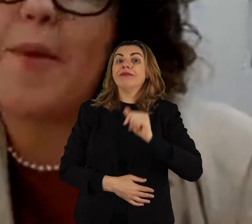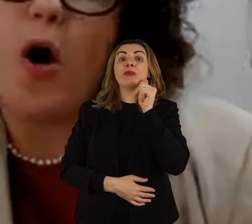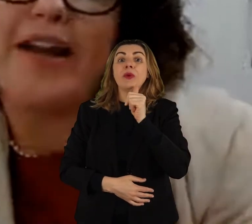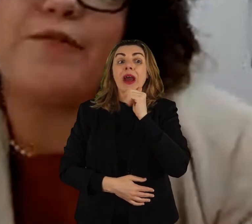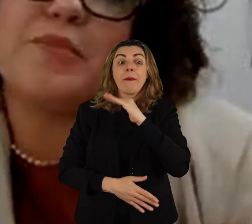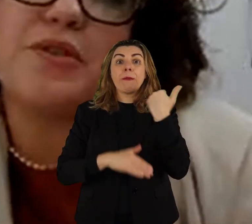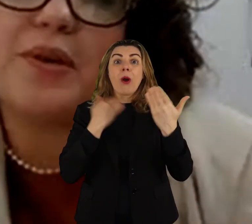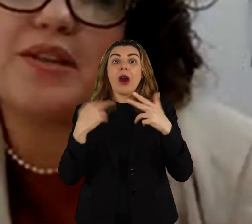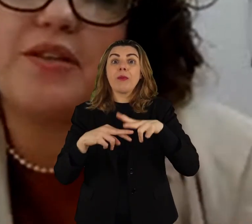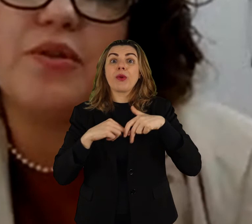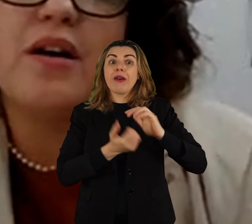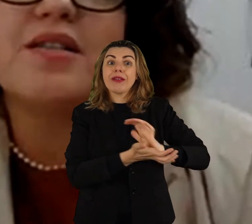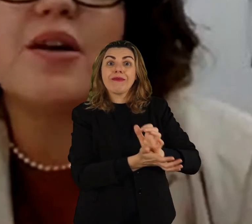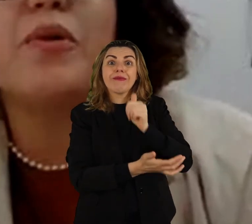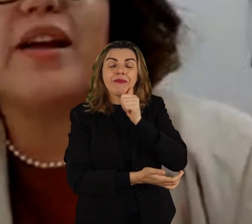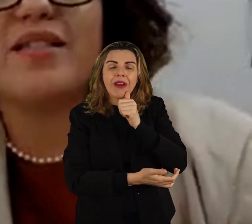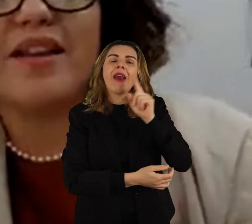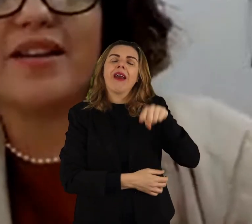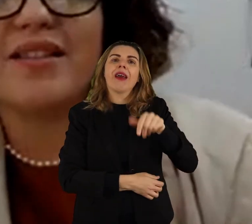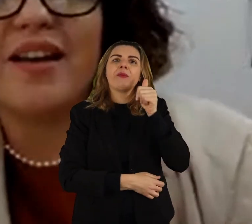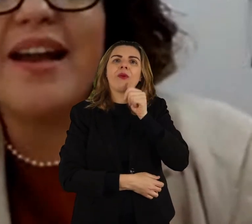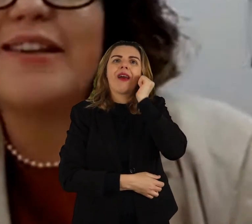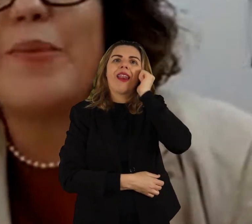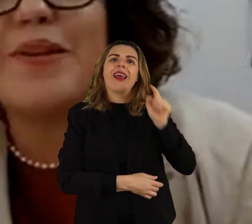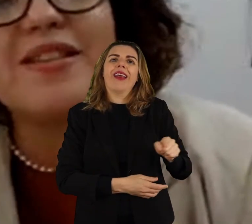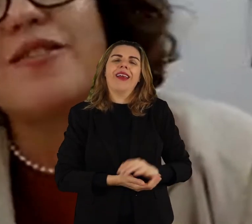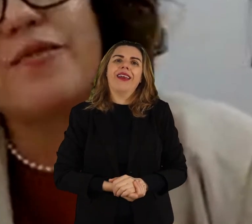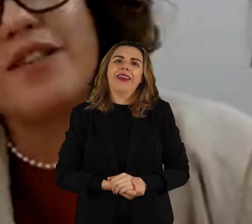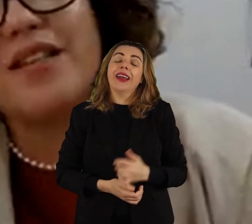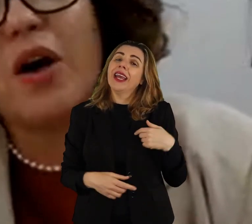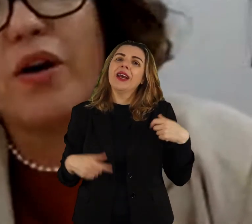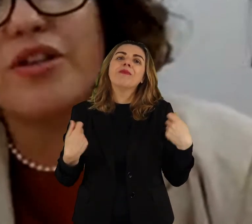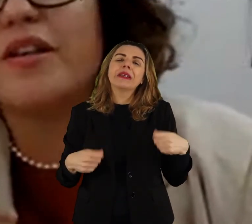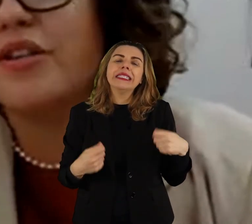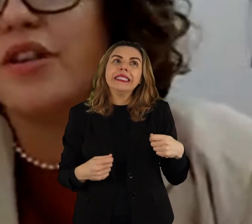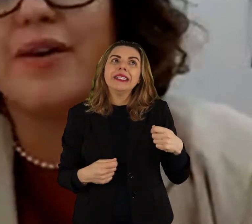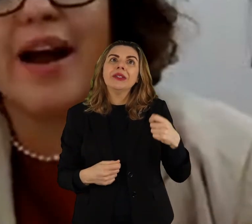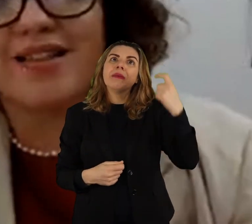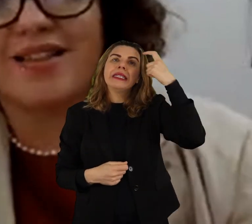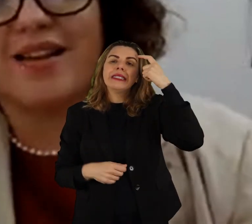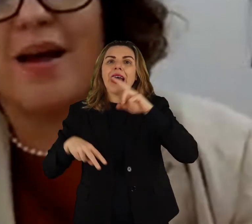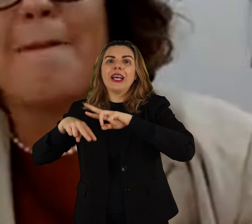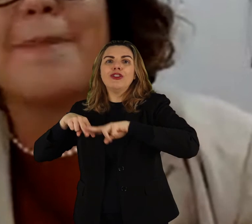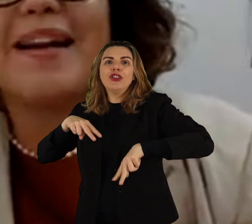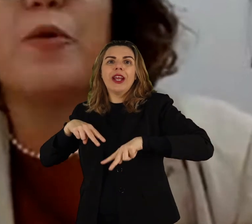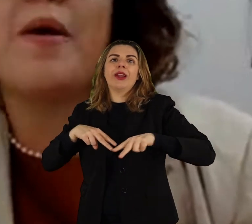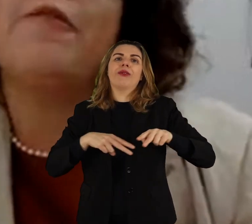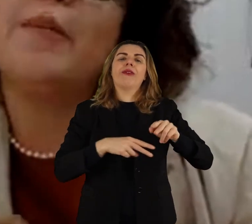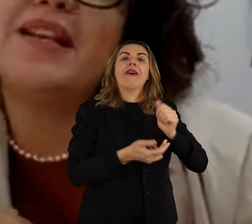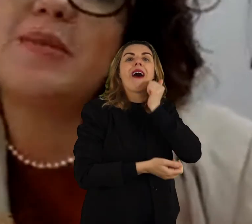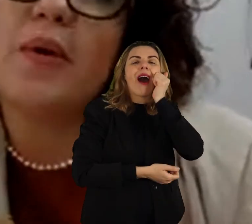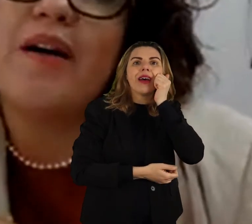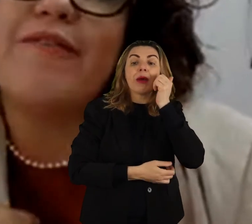que morrem vítimas de feminicídio são mulheres negras. Então eu preciso fazer esse corte entre gênero e raça para que o